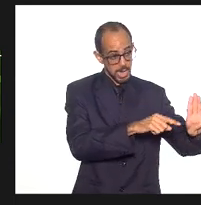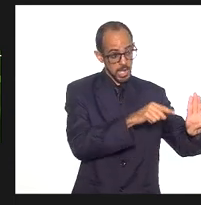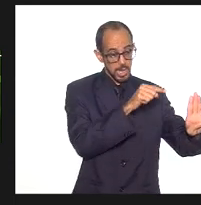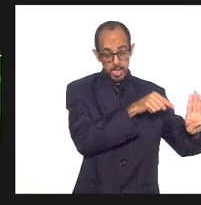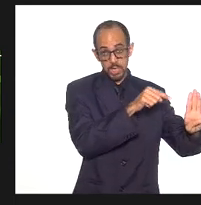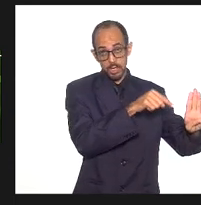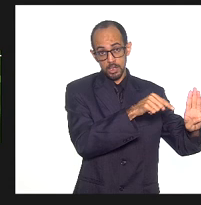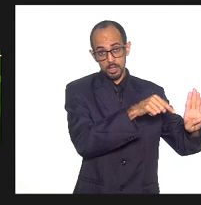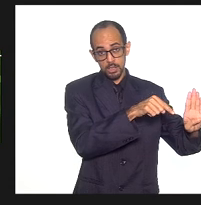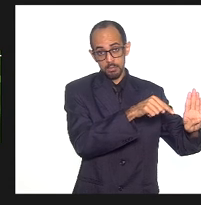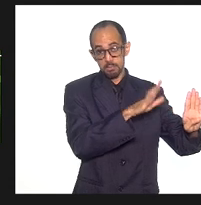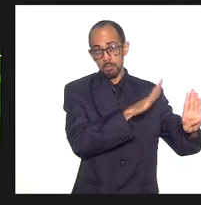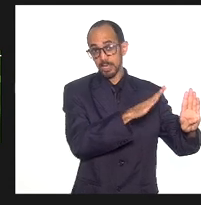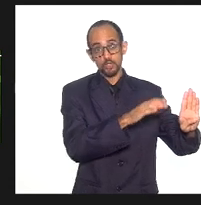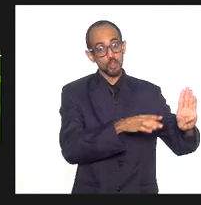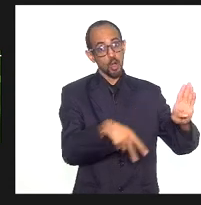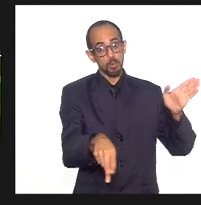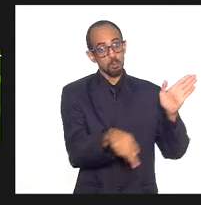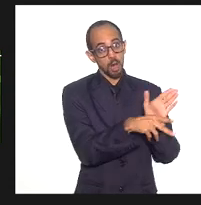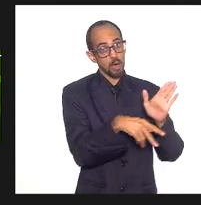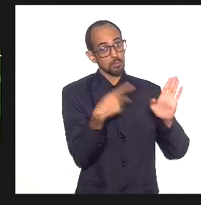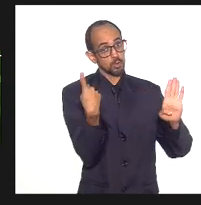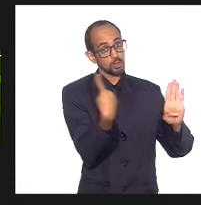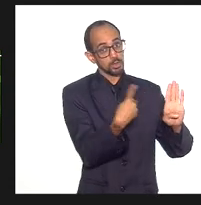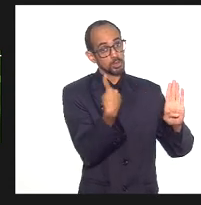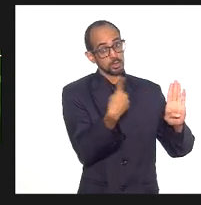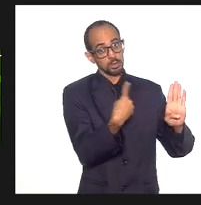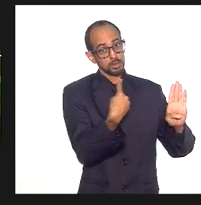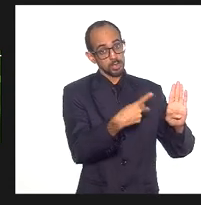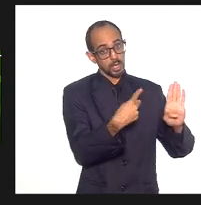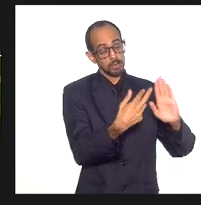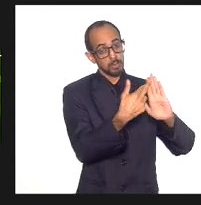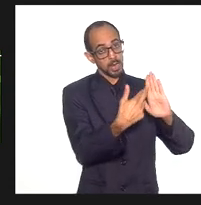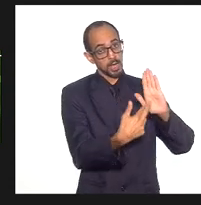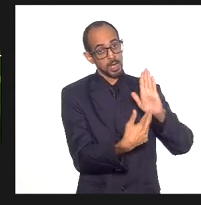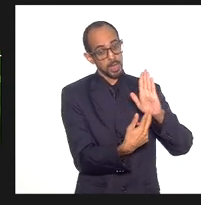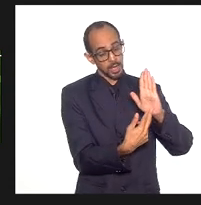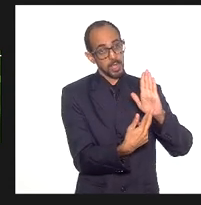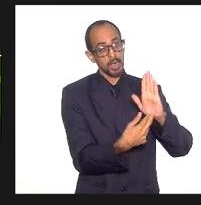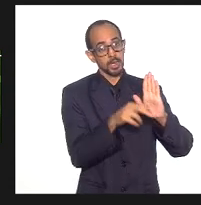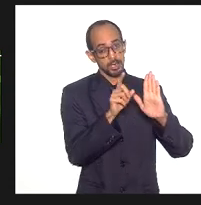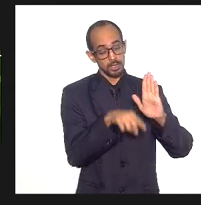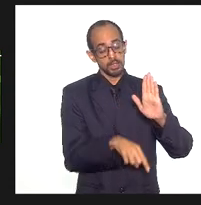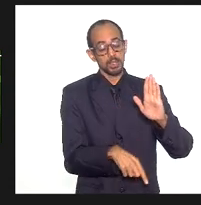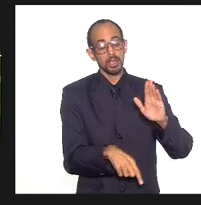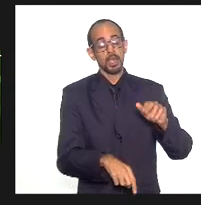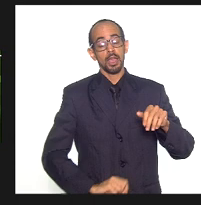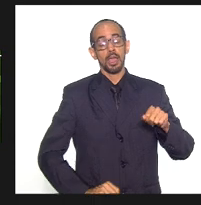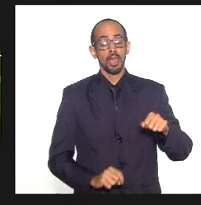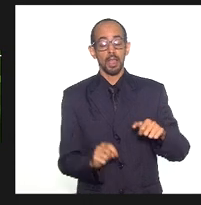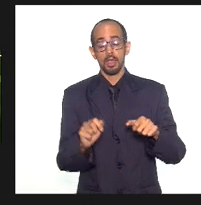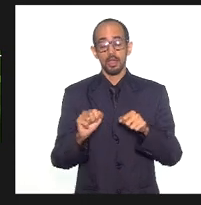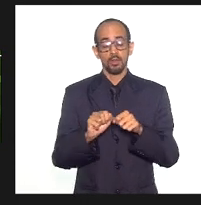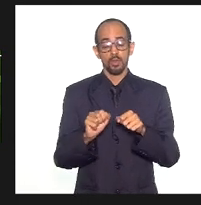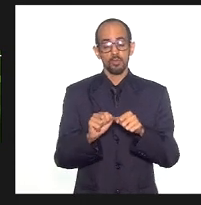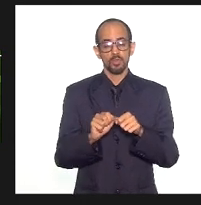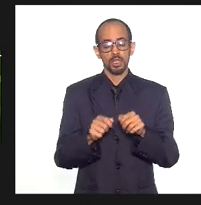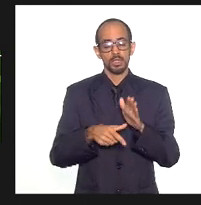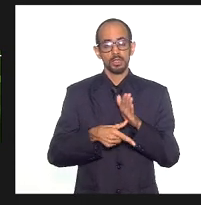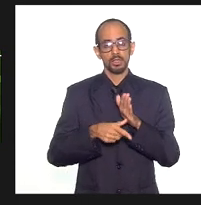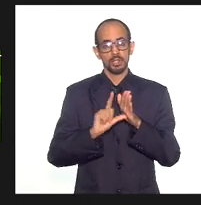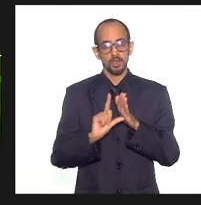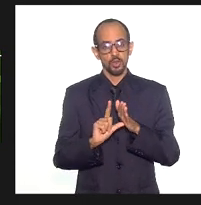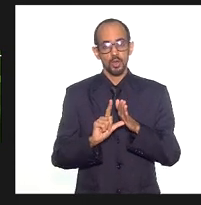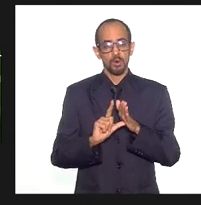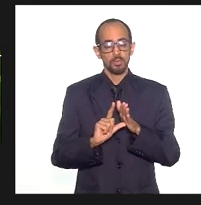ao campo B, pelo critério definido na RAMP 12, pelas reservas provadas